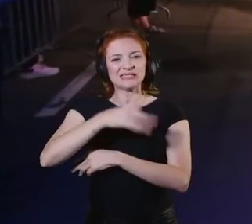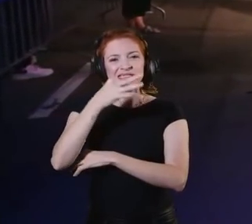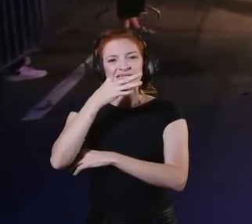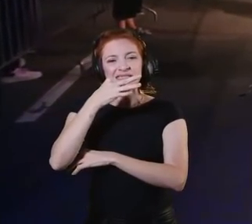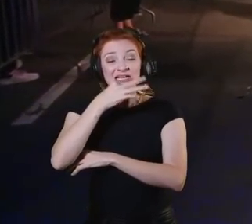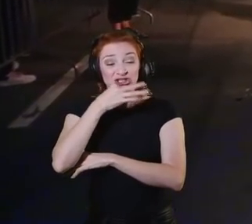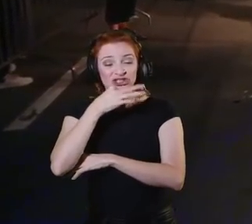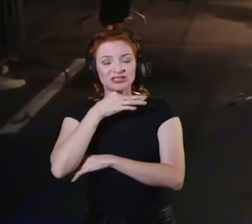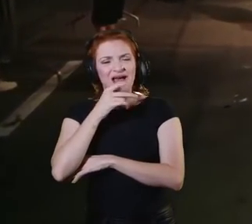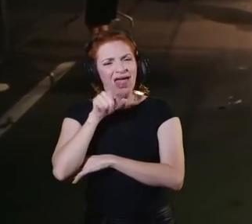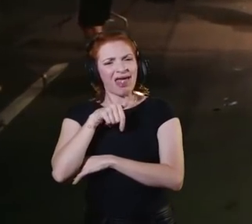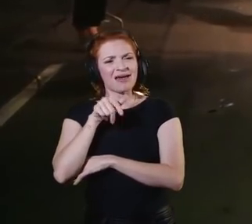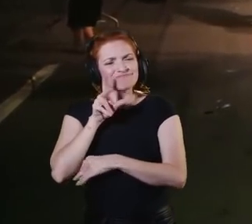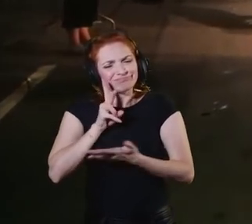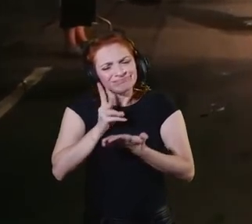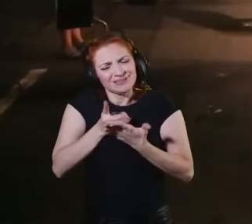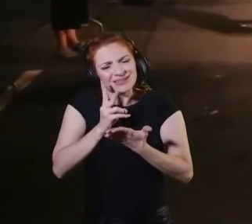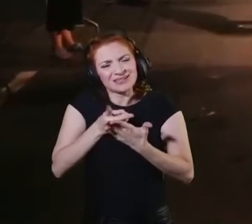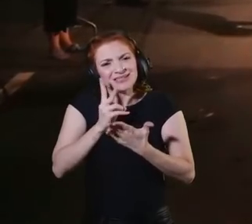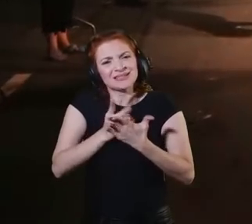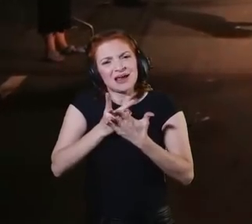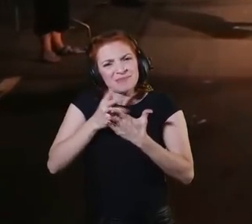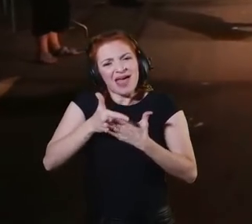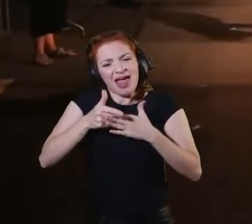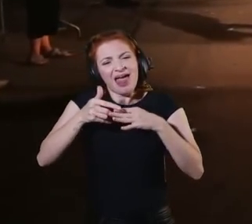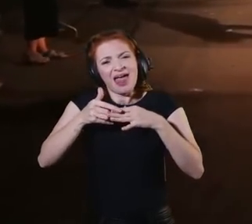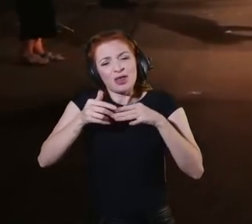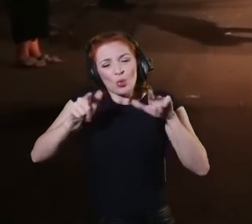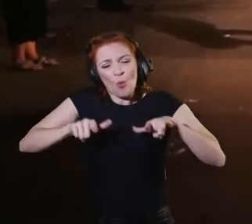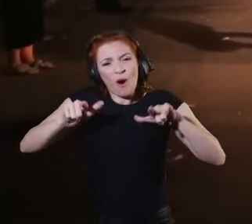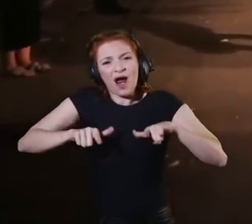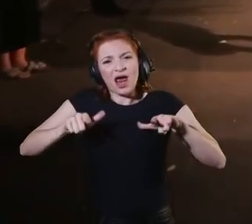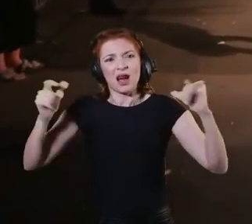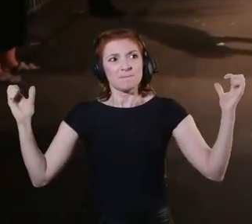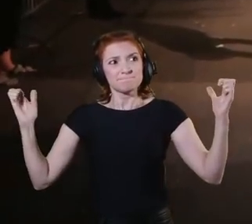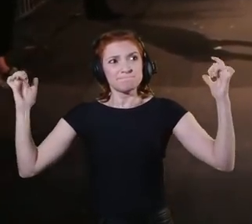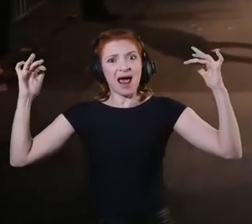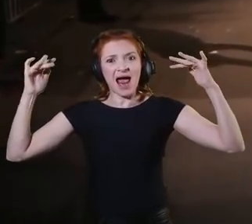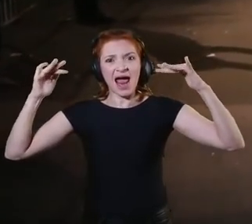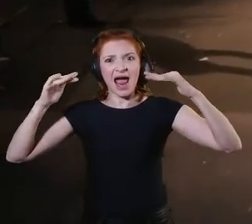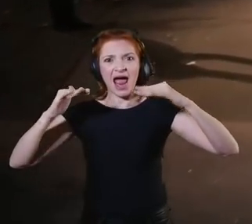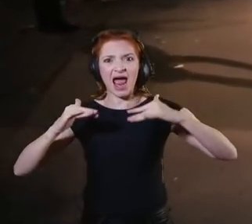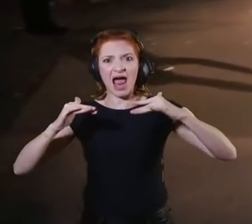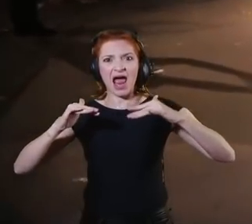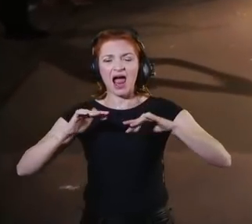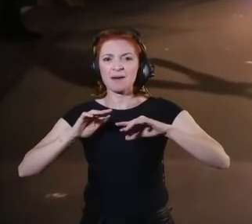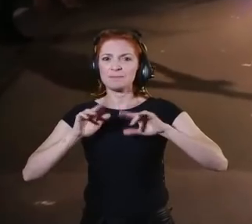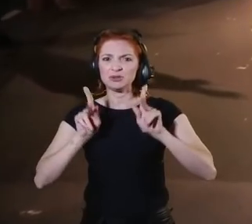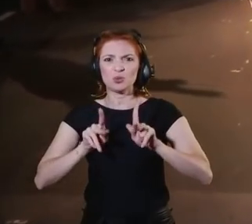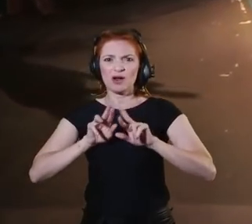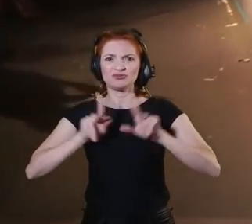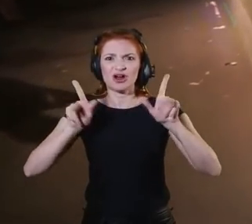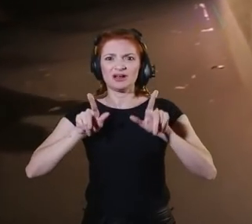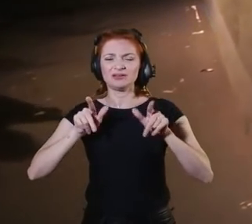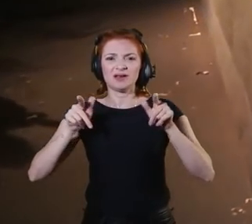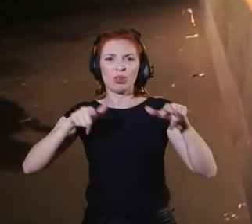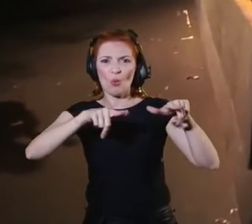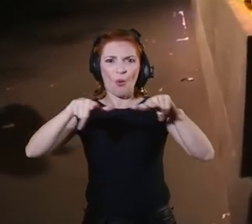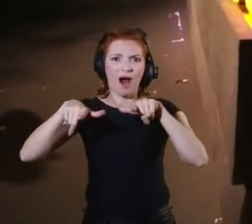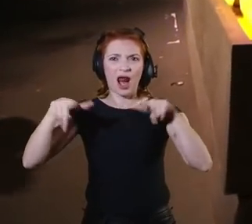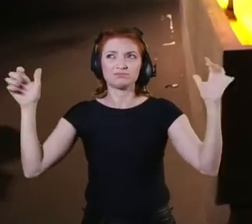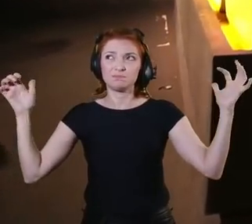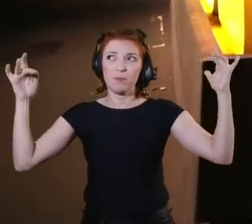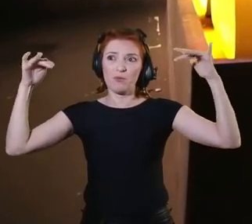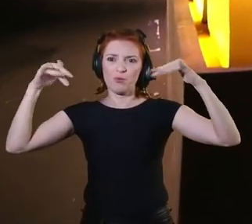acredito que sempre será lembrada por essa terra de imigrantes que chegam todos os dias aqui na nossa cidade. É um